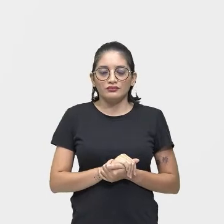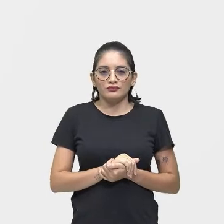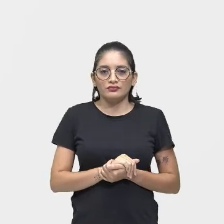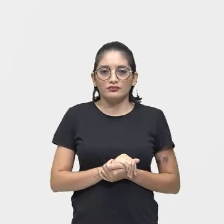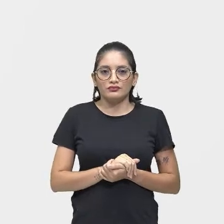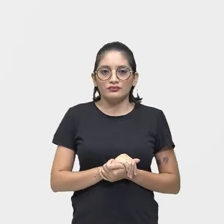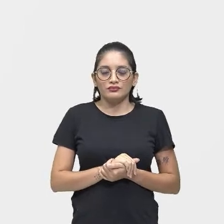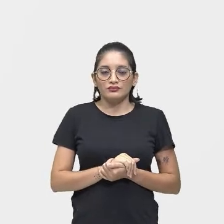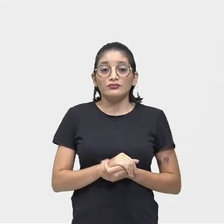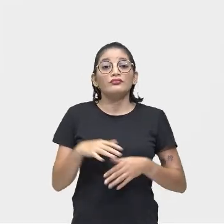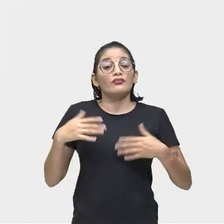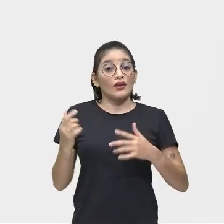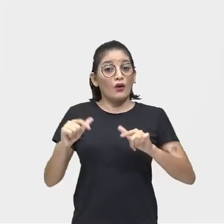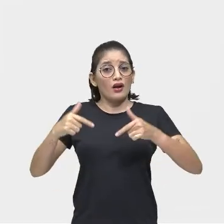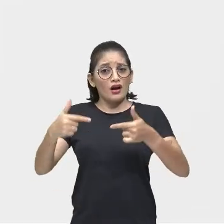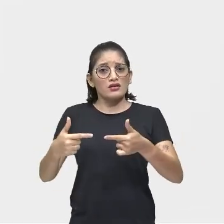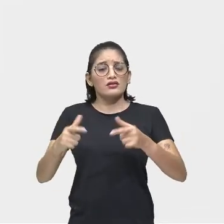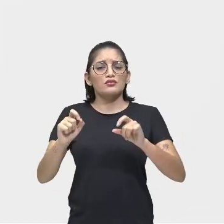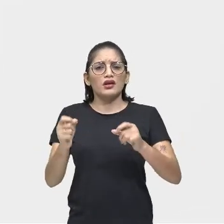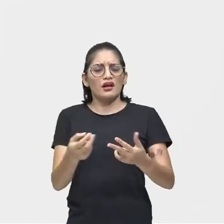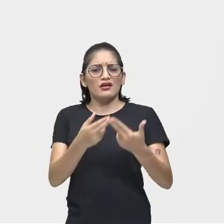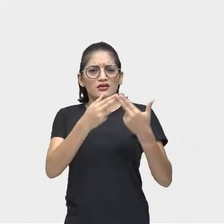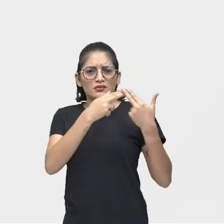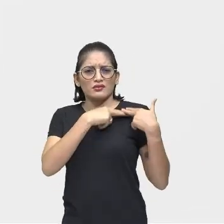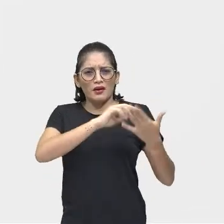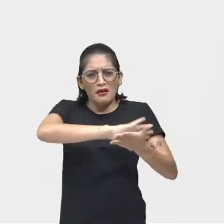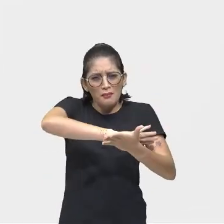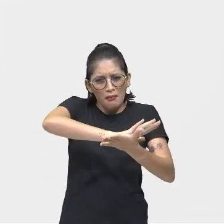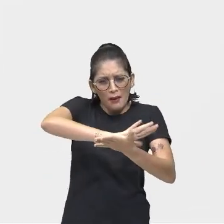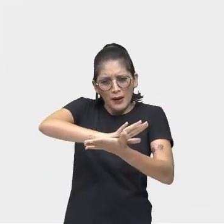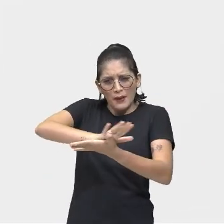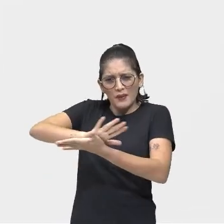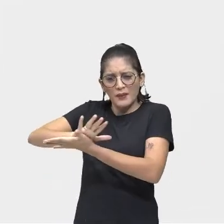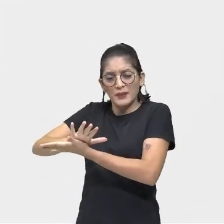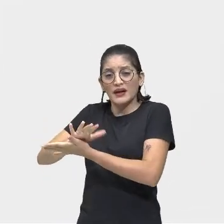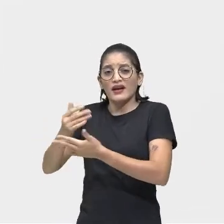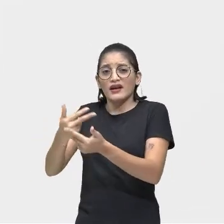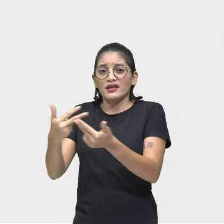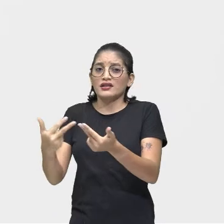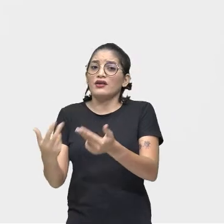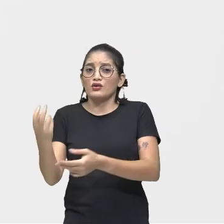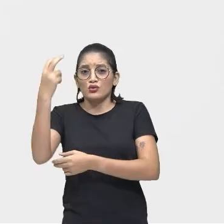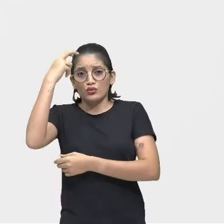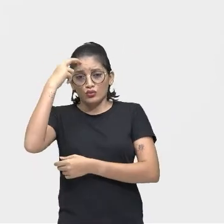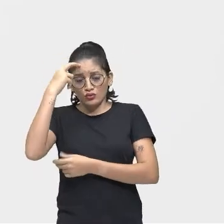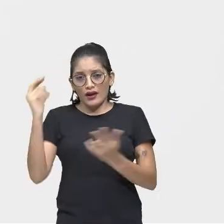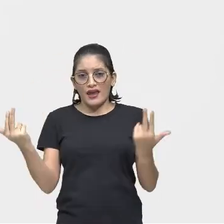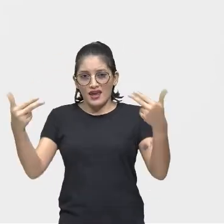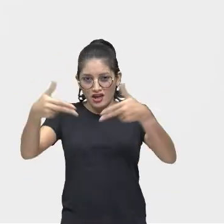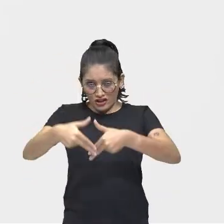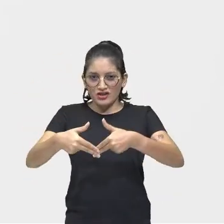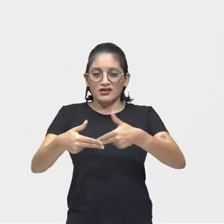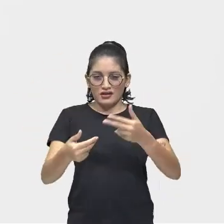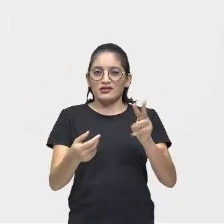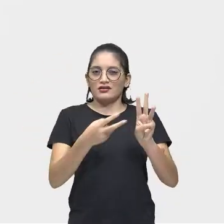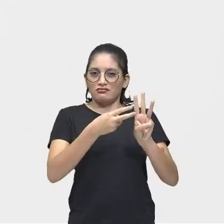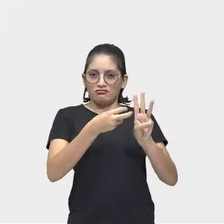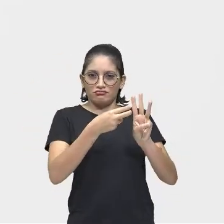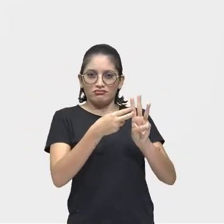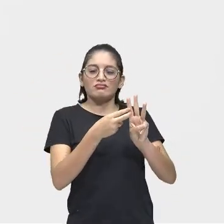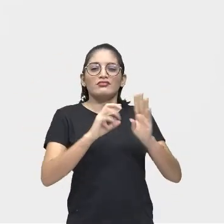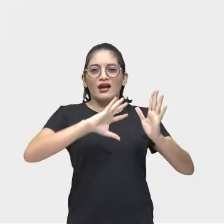Essas ações foram responsáveis pela dizimação de muitas etnias em toda a Amazônia. A gente